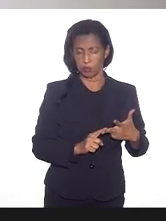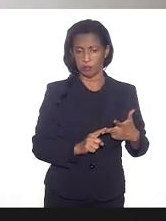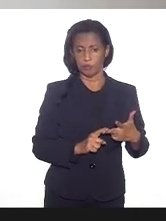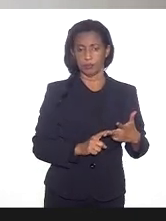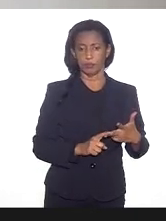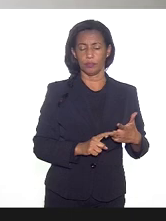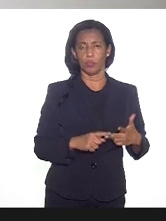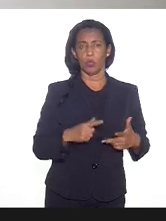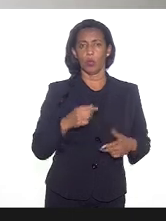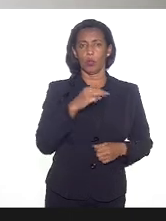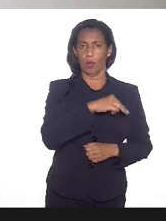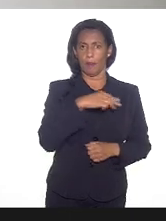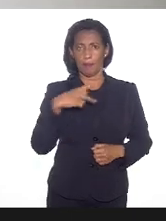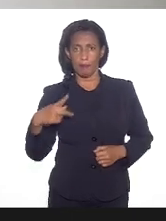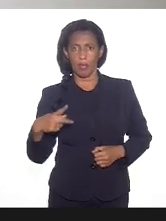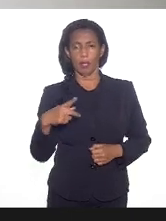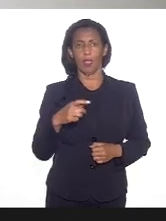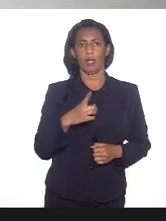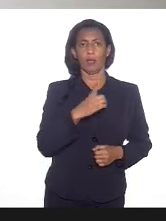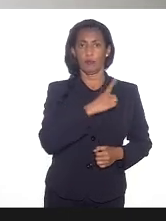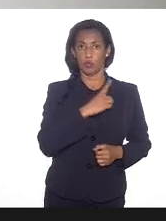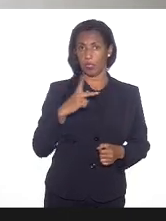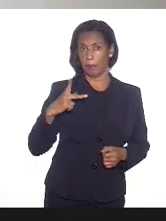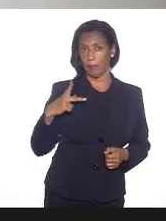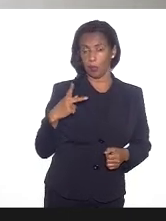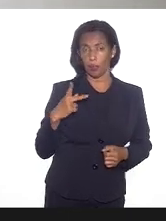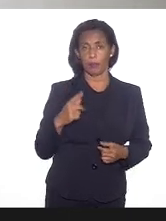Do Ministério Público, da Defensoria,